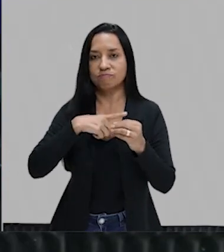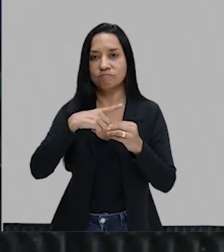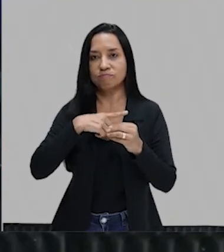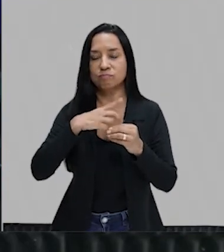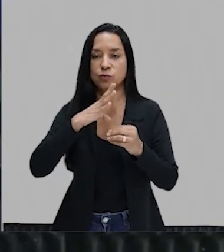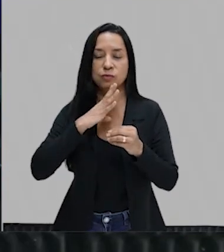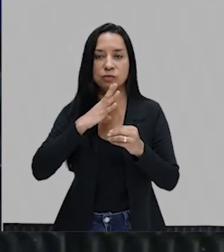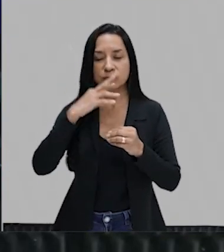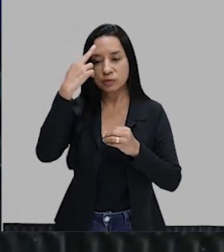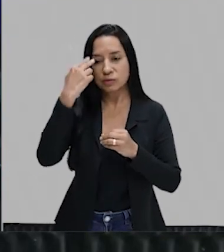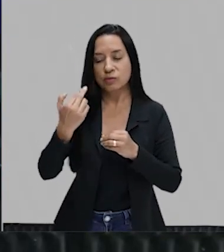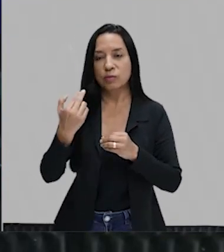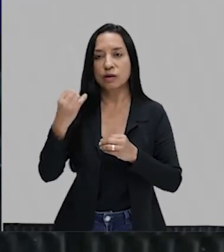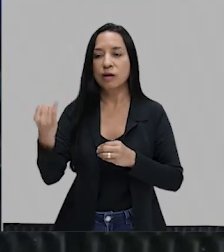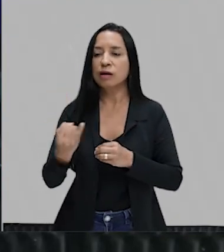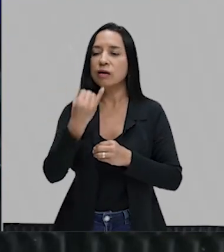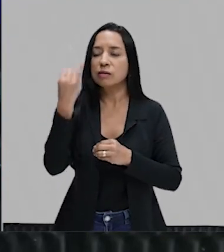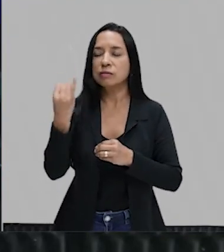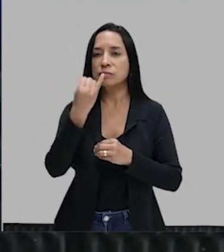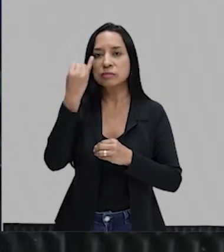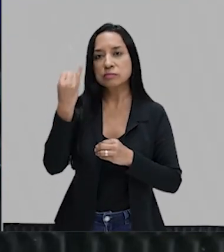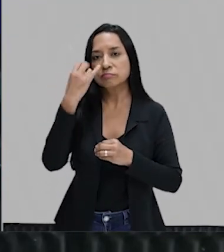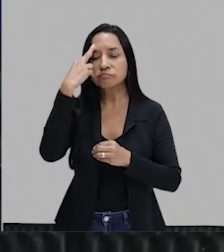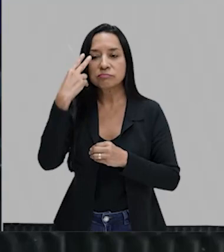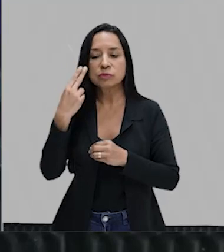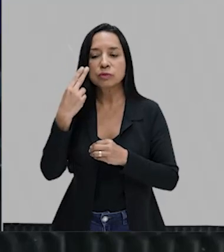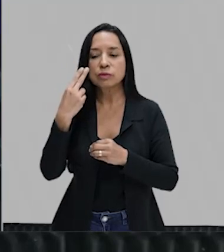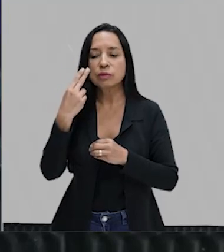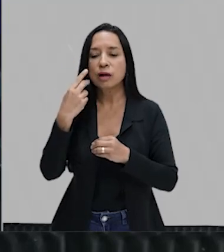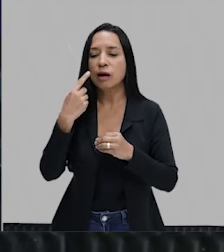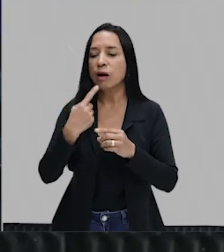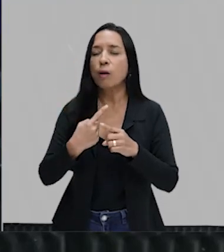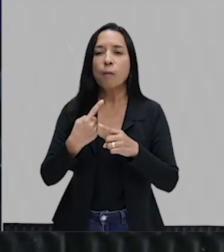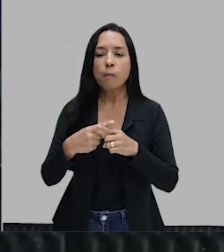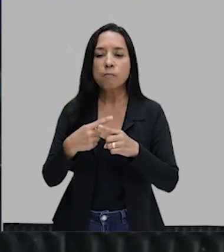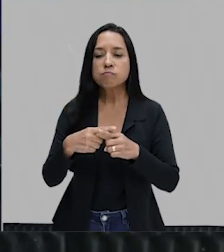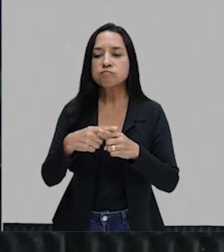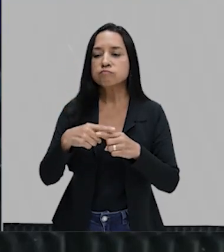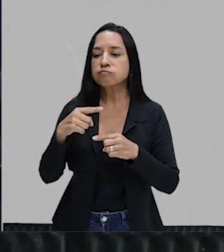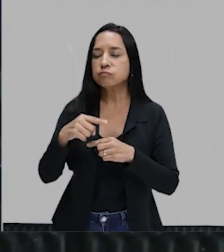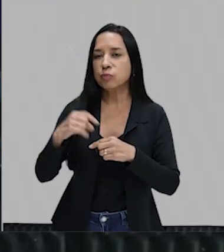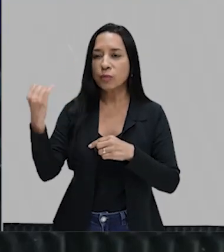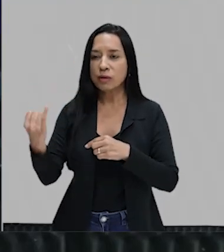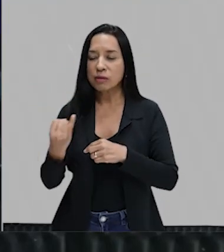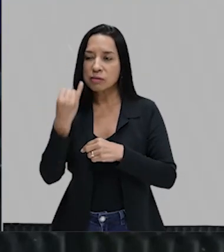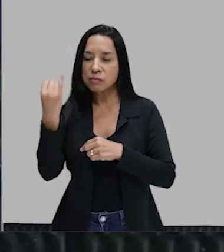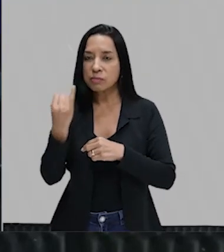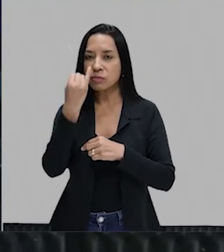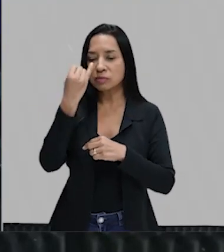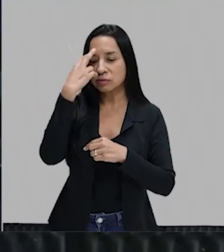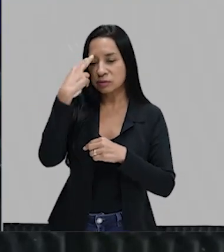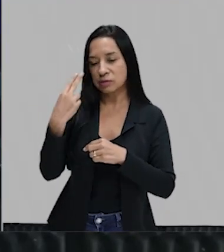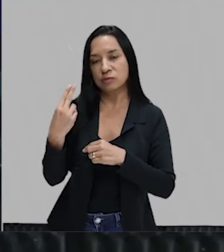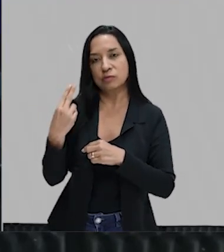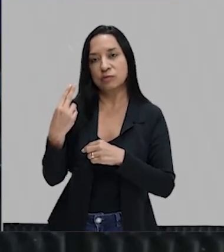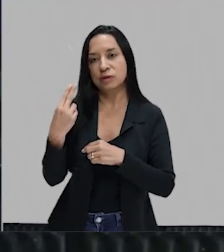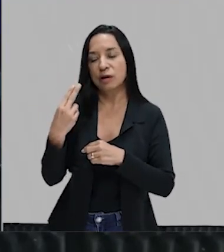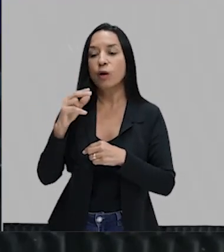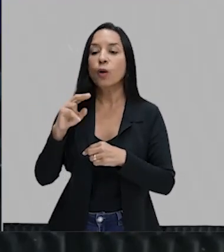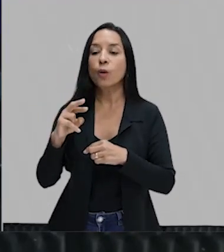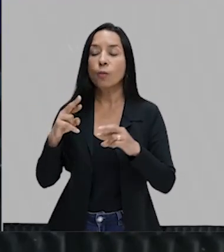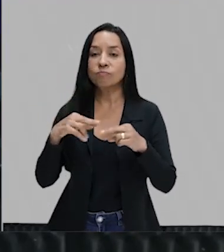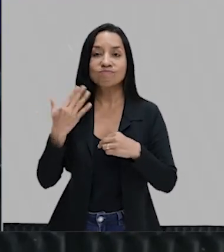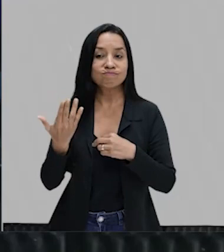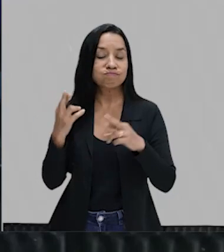A importância da história. Para que serve a história? Qual a sua importância? Qual é a relação